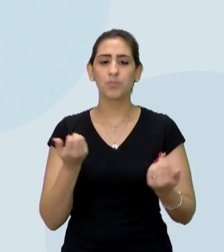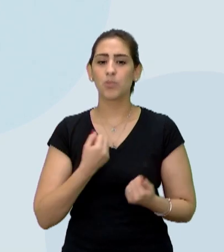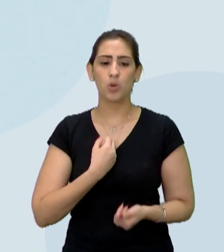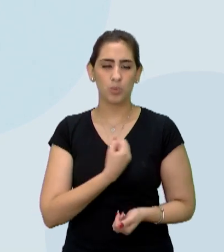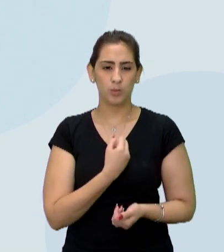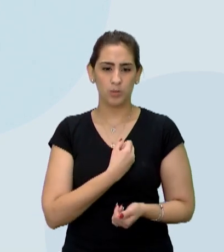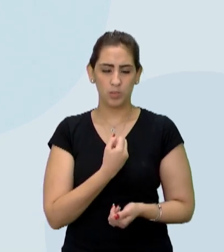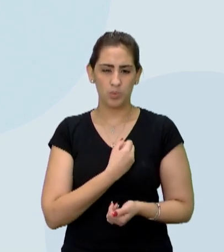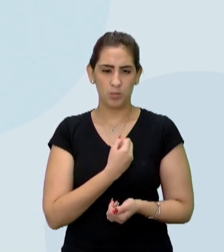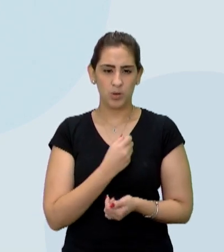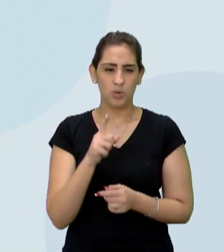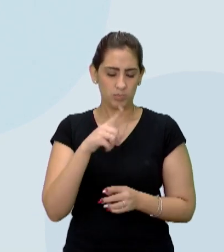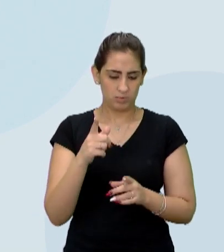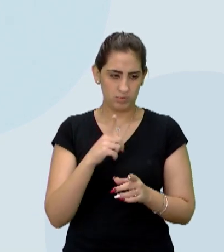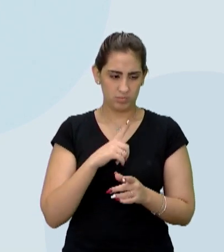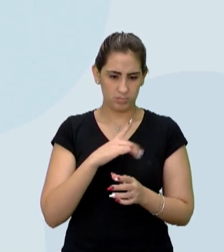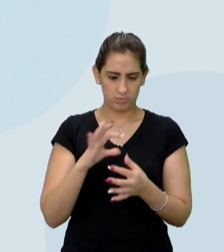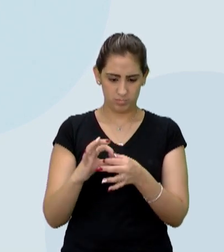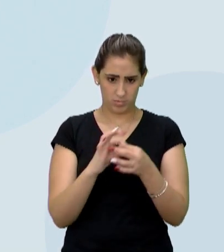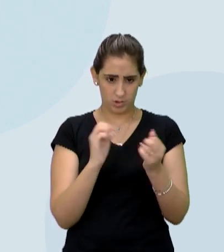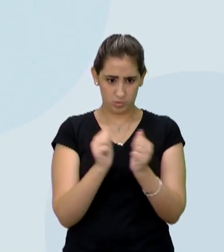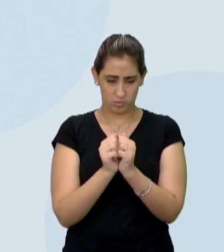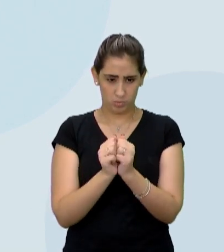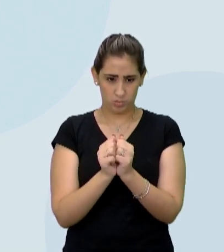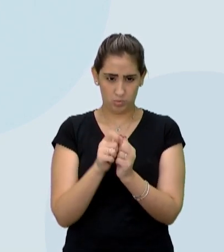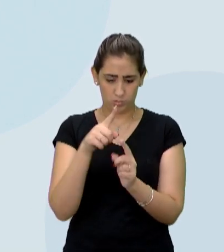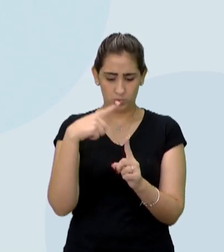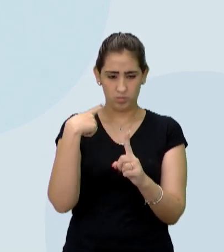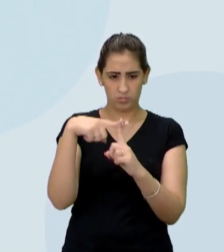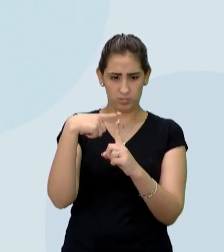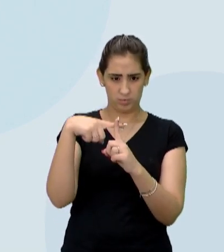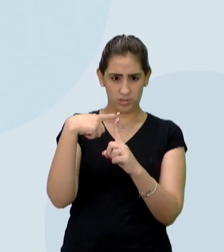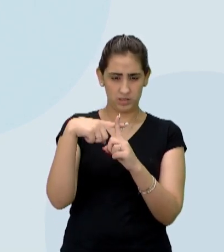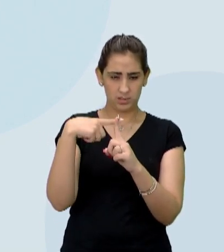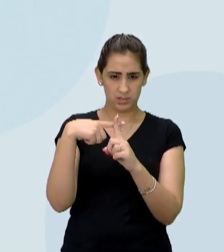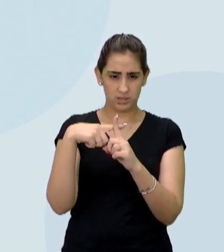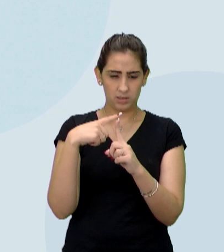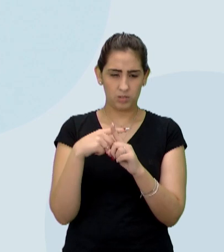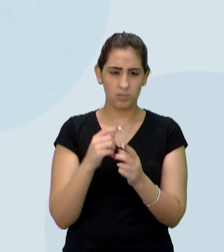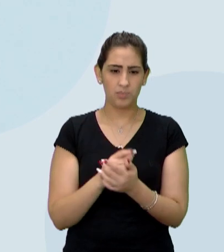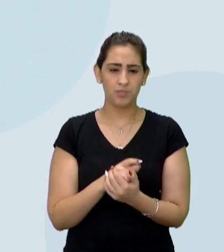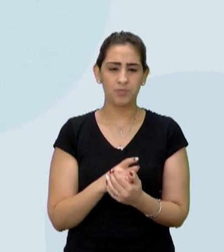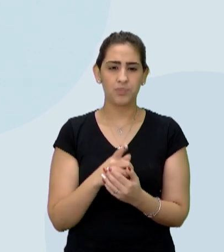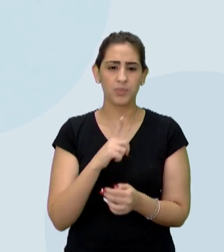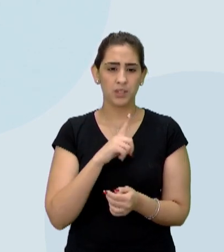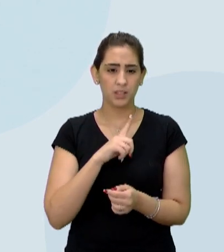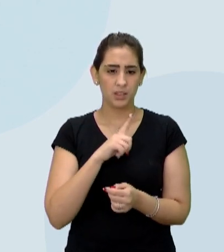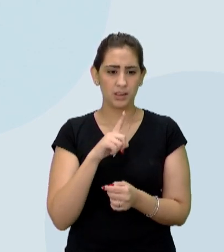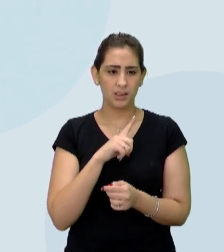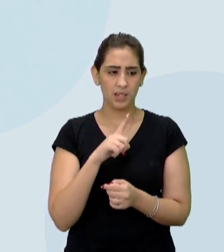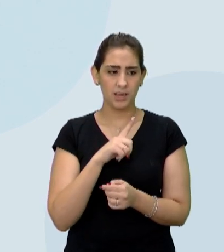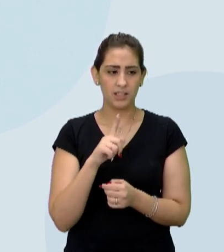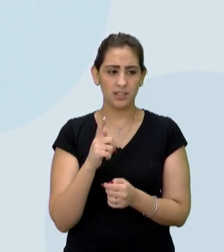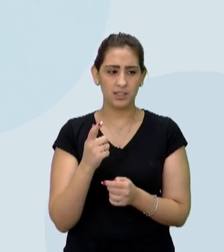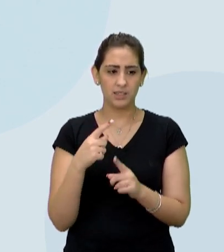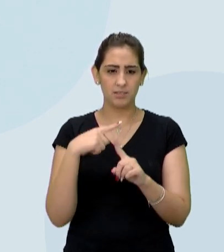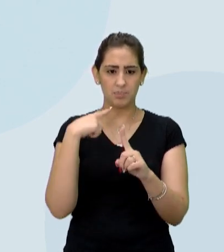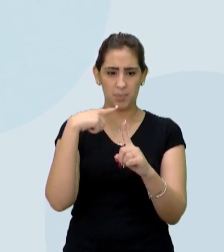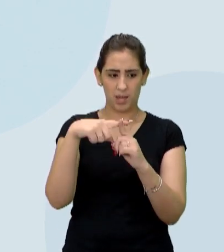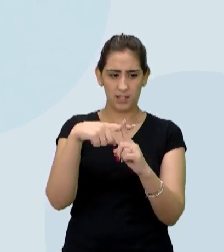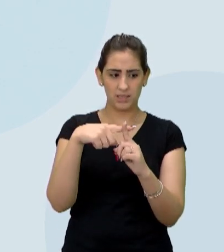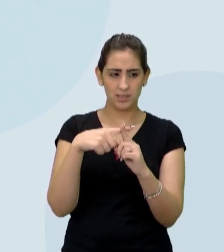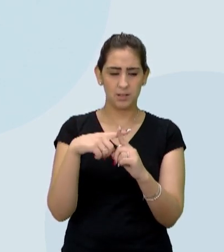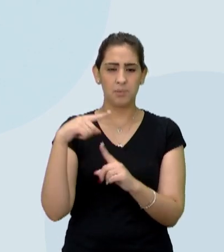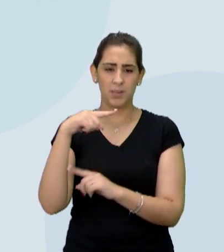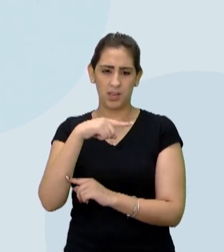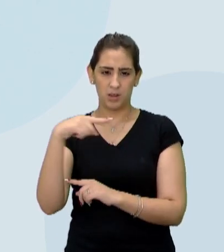né, envolvidos nessa adição, no caso aí, né, possuem sinais opostos, nós vamos calcular